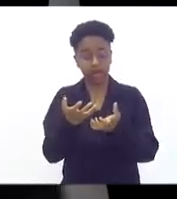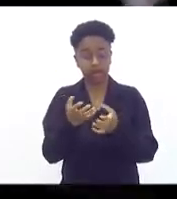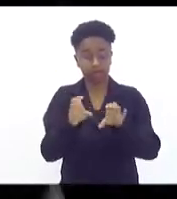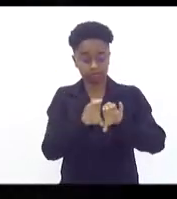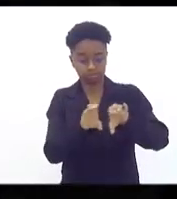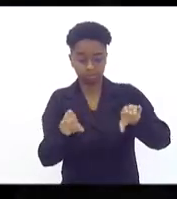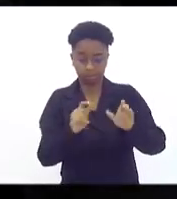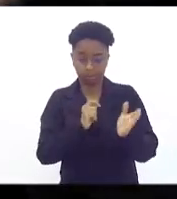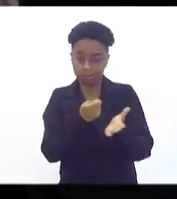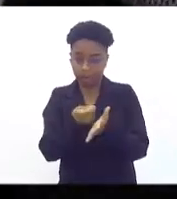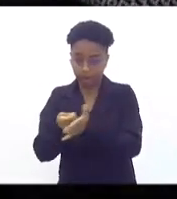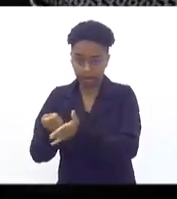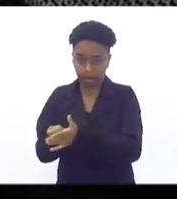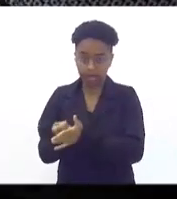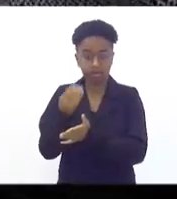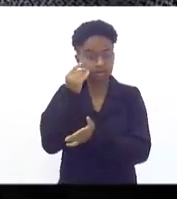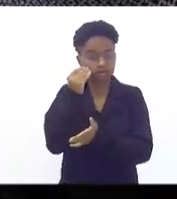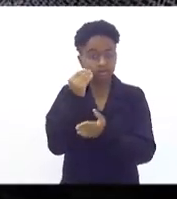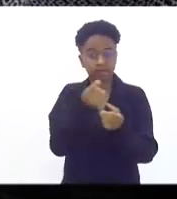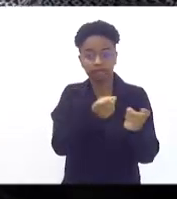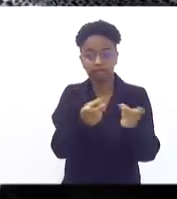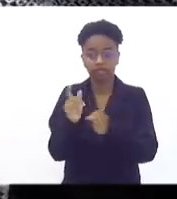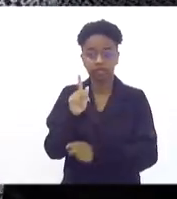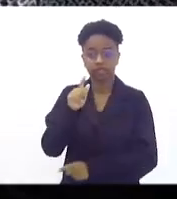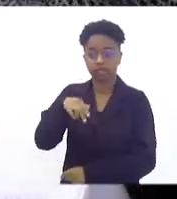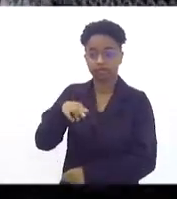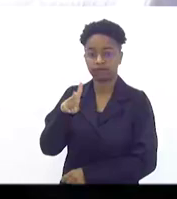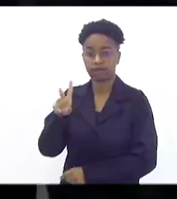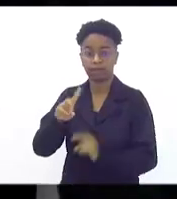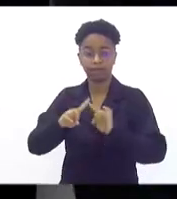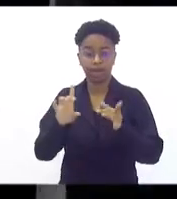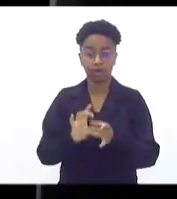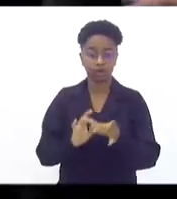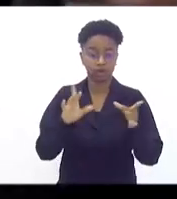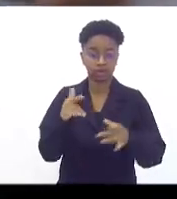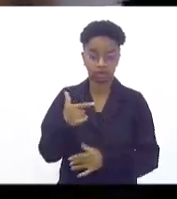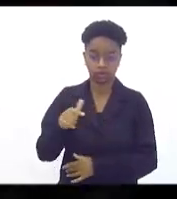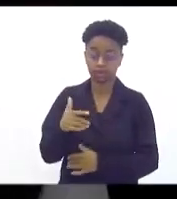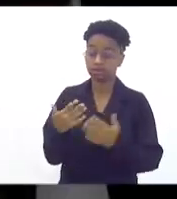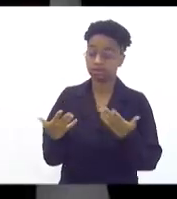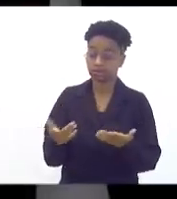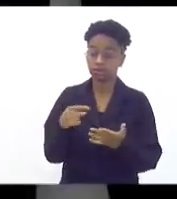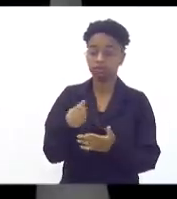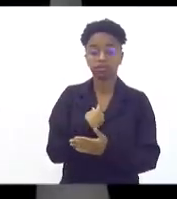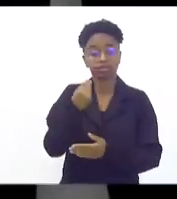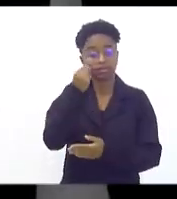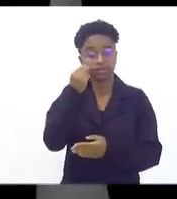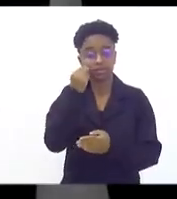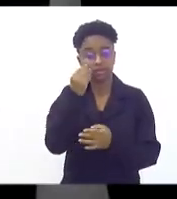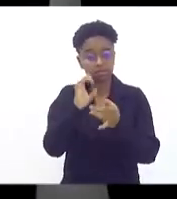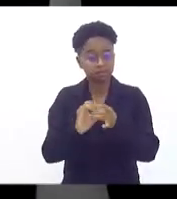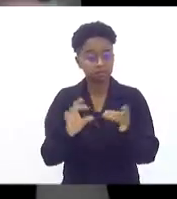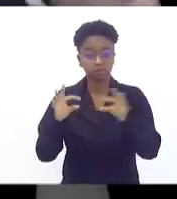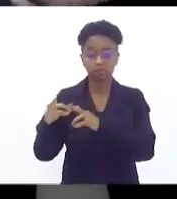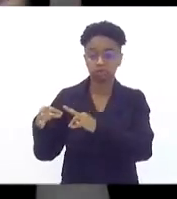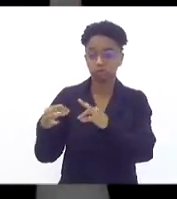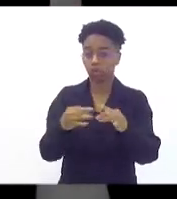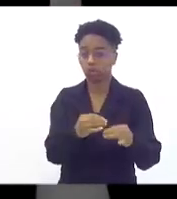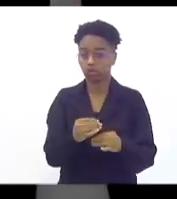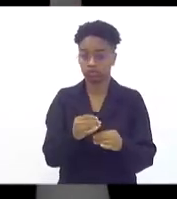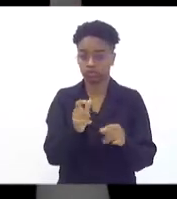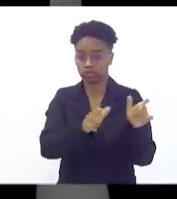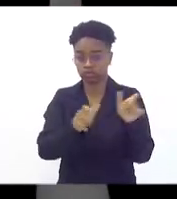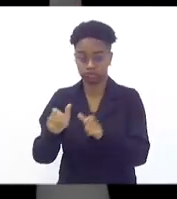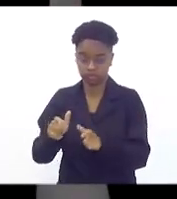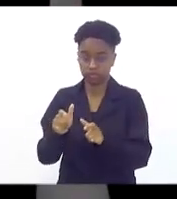para vender o GNV e não é autorizada a fazer isso né então vamos universalizar o acesso ao GNV vamos ampliar